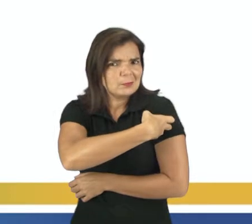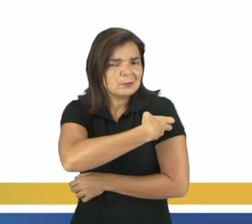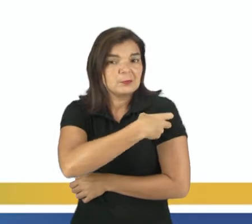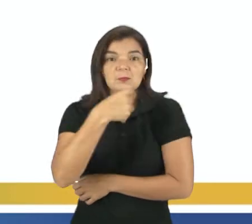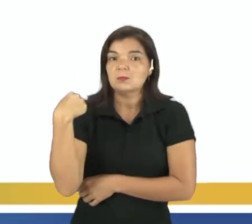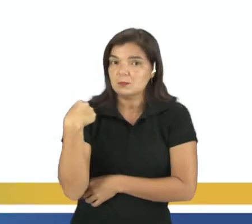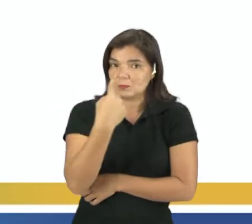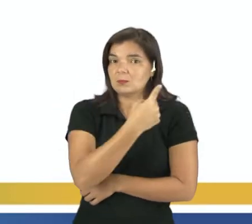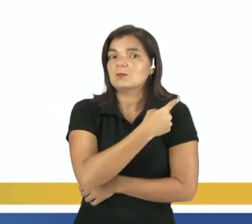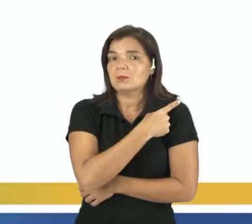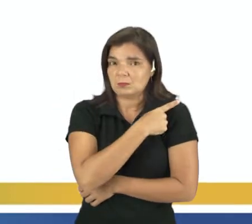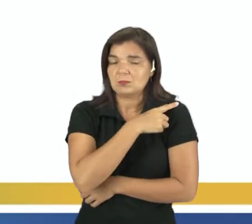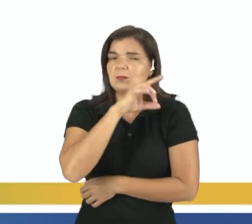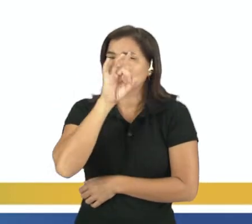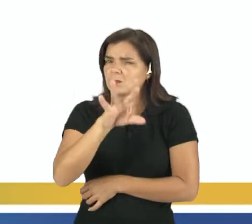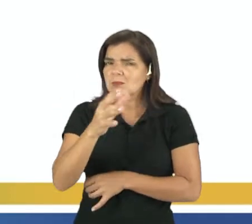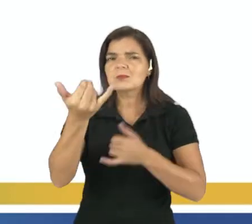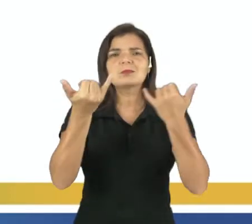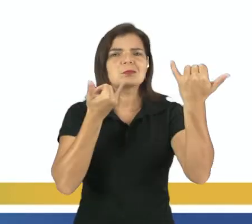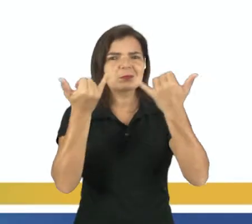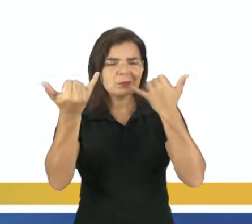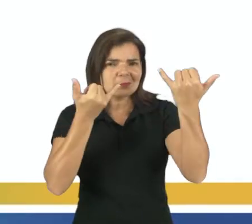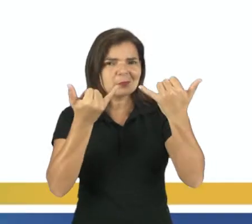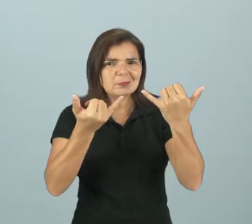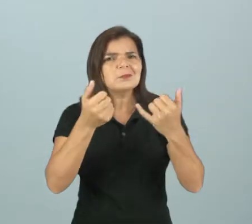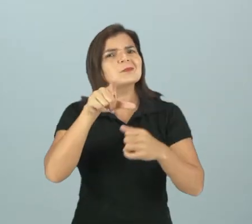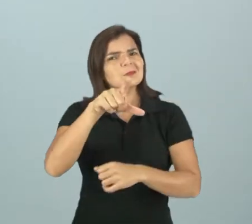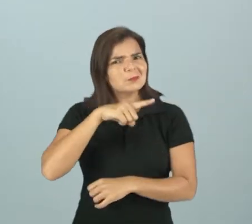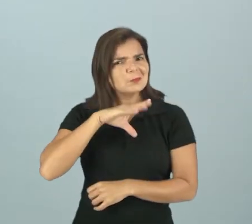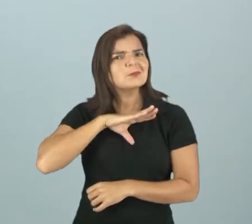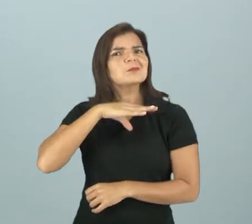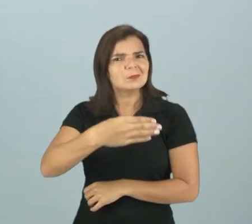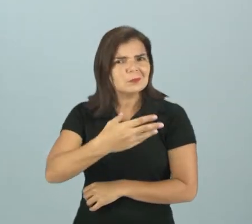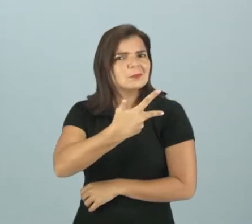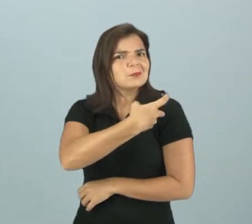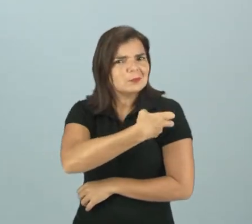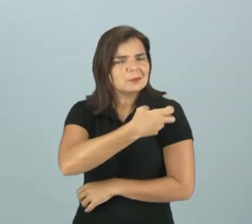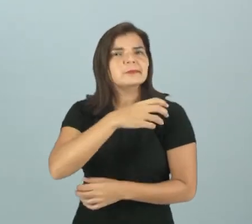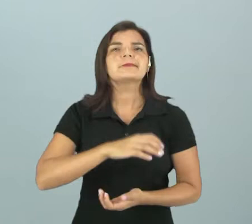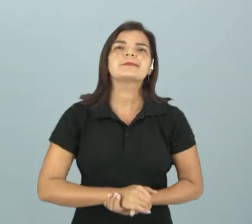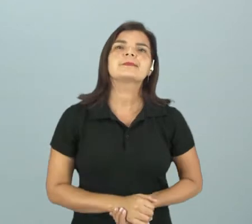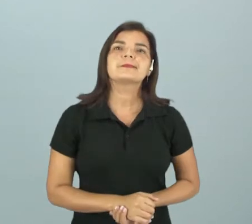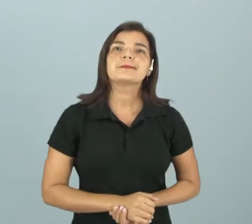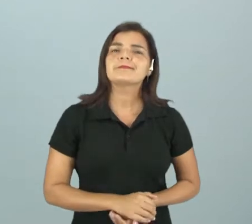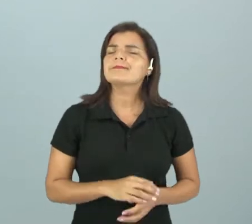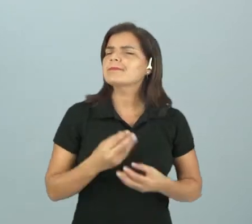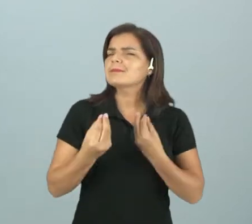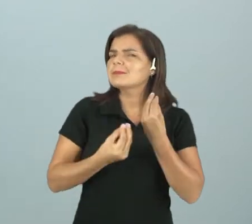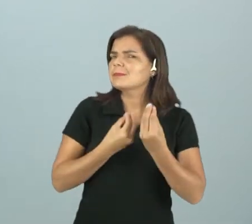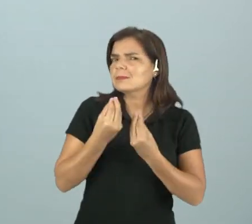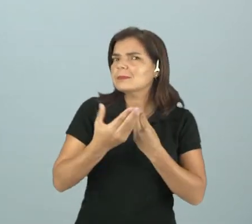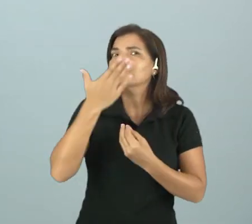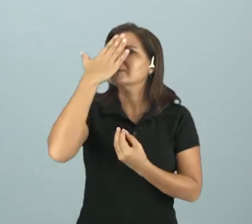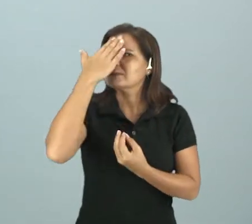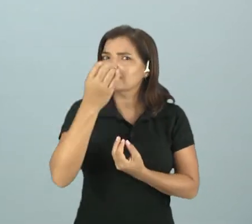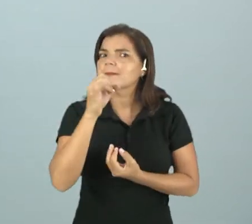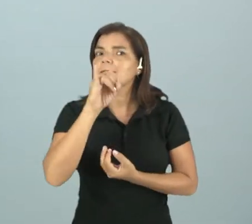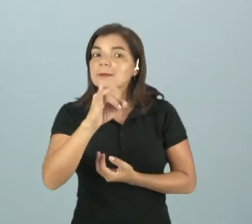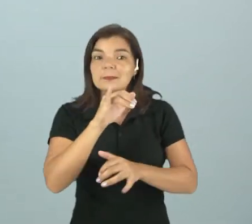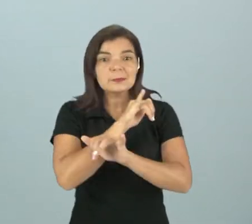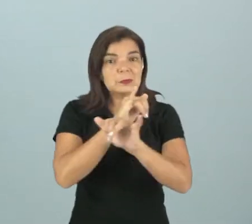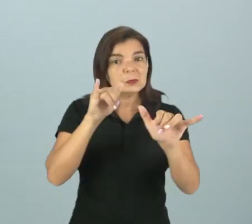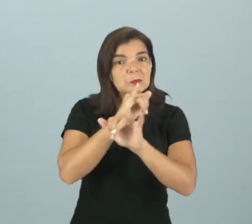Se nós dependêssemos somente dessa informação, tomaríamos? Mas como saber se essa